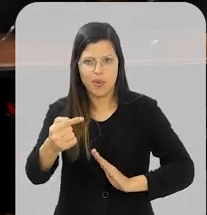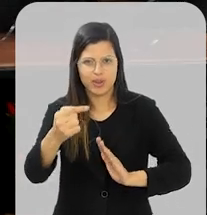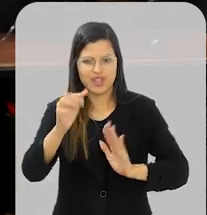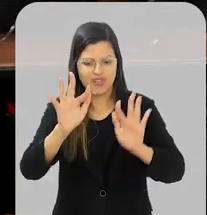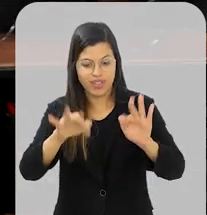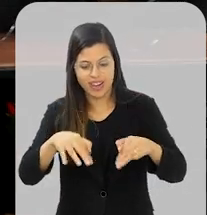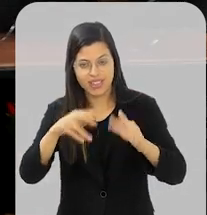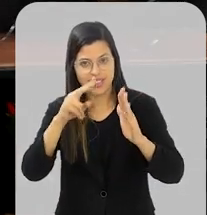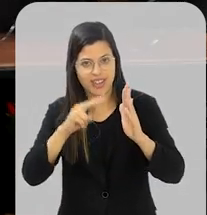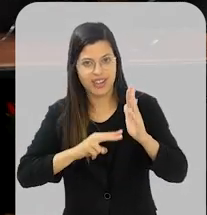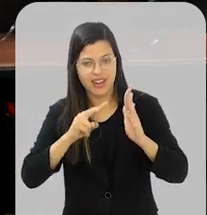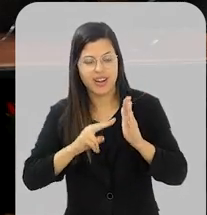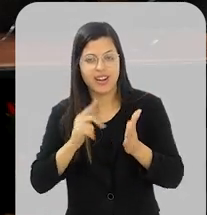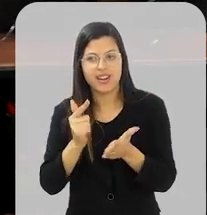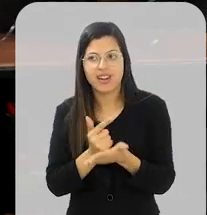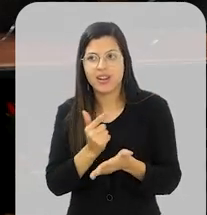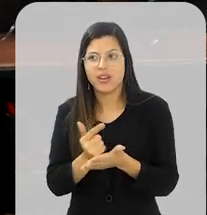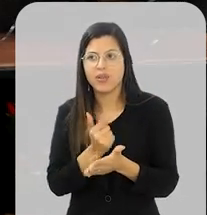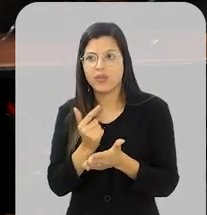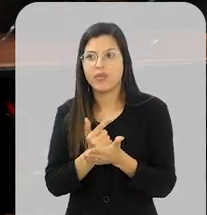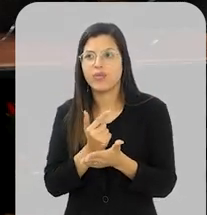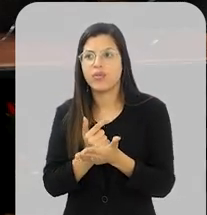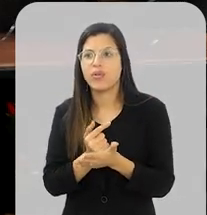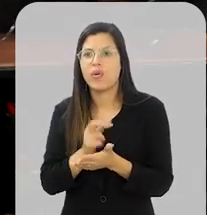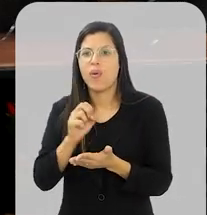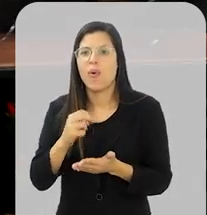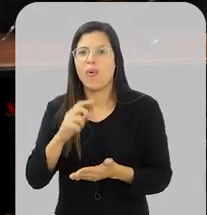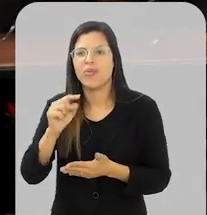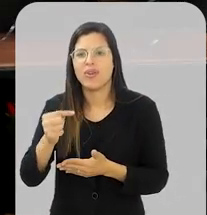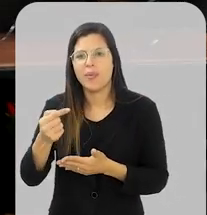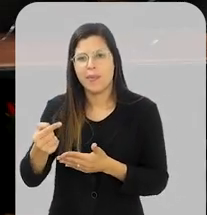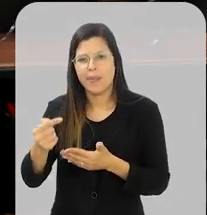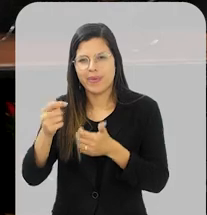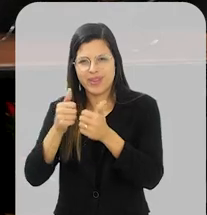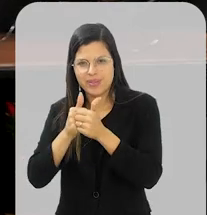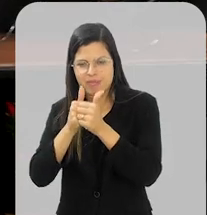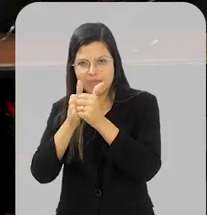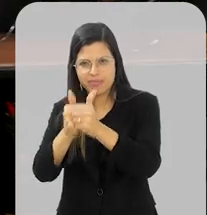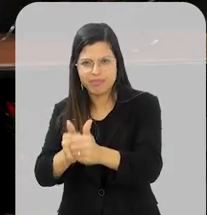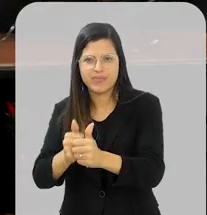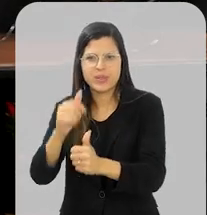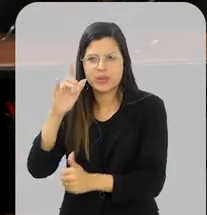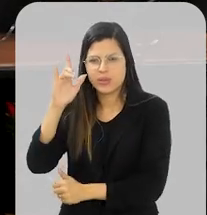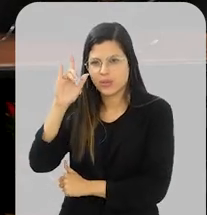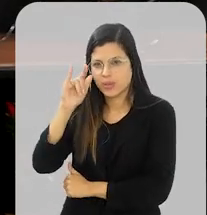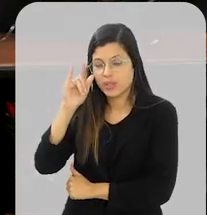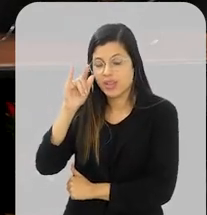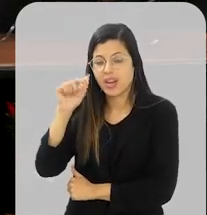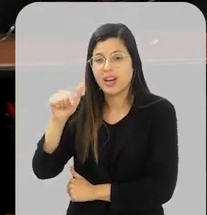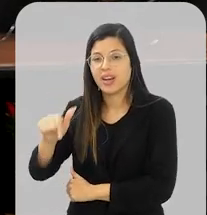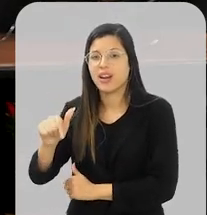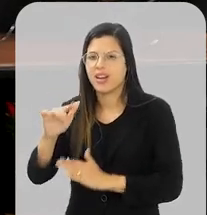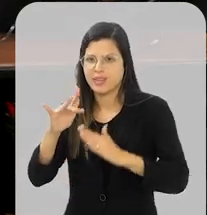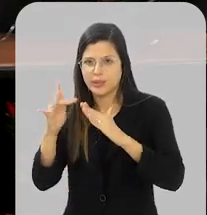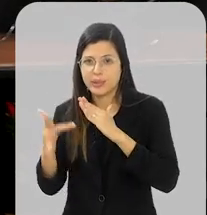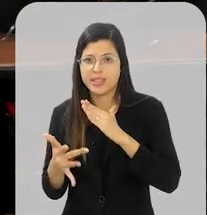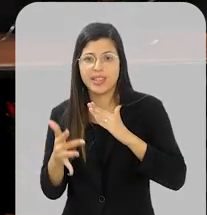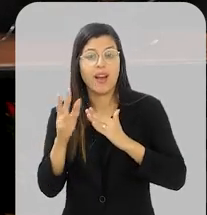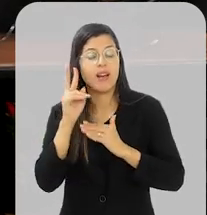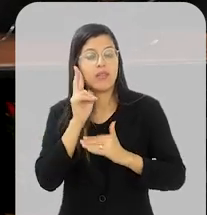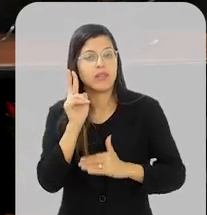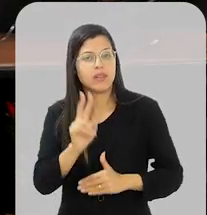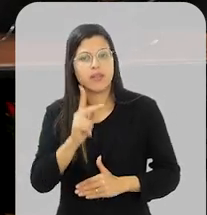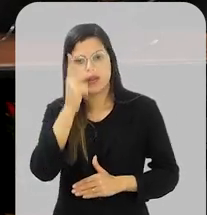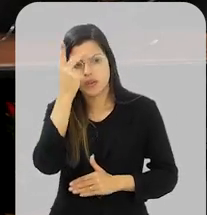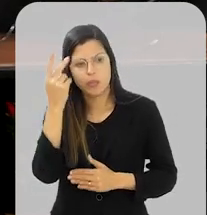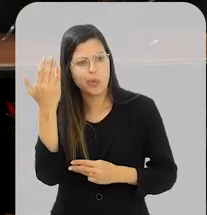que lê o livro. Elas dão aula, ou então depois, você acompanhando a página da Expo Religião, você vê lá